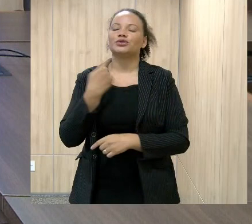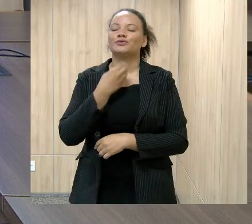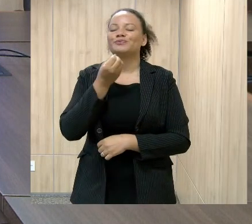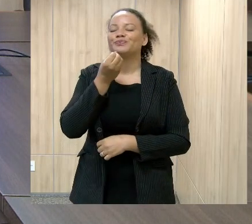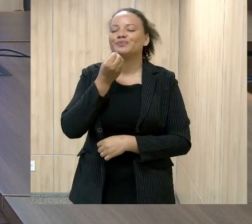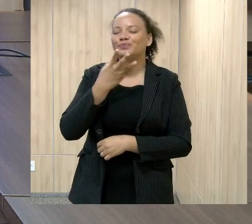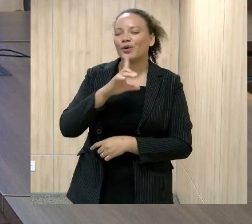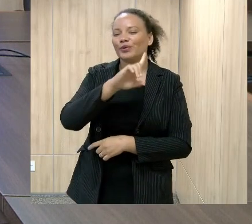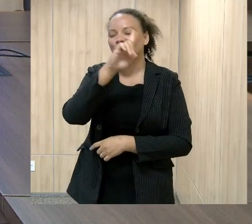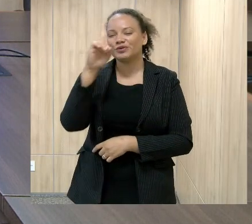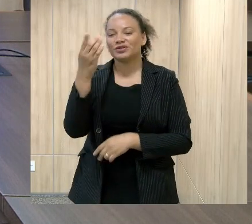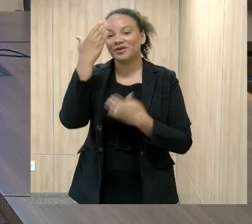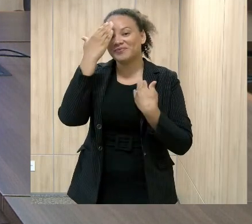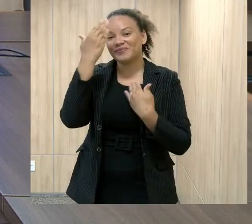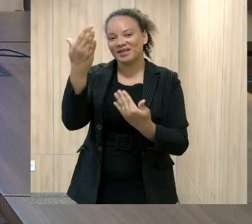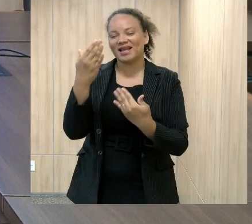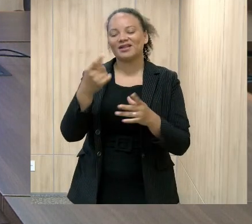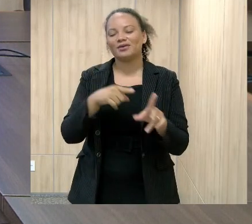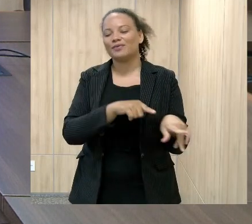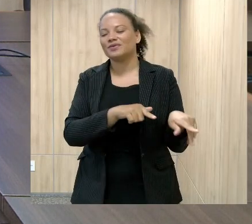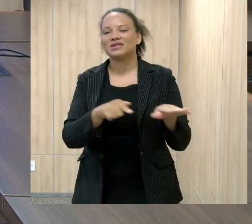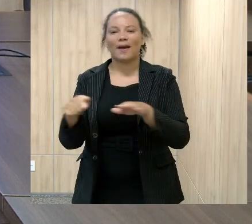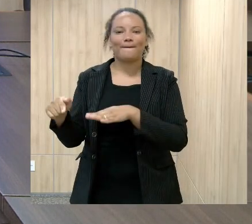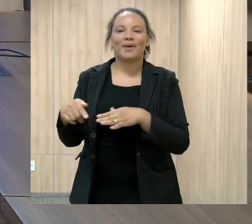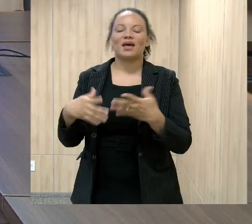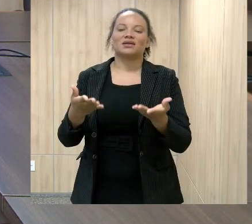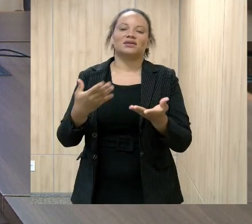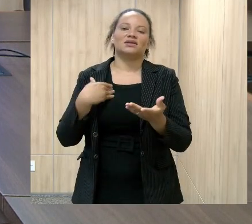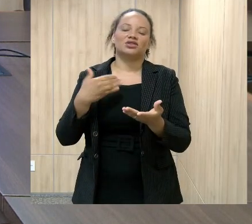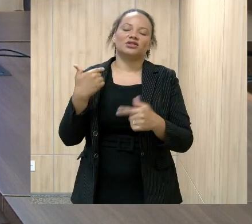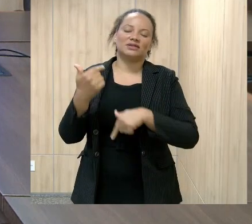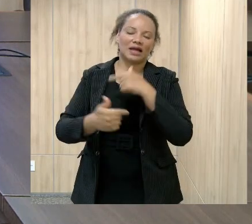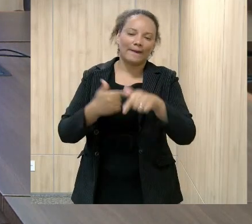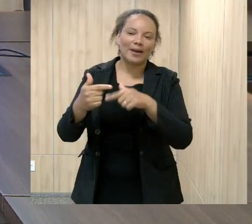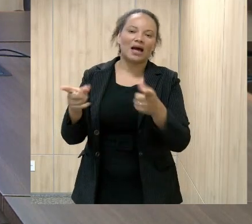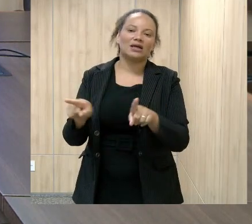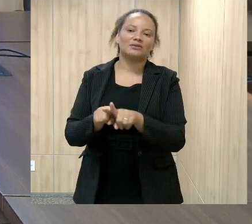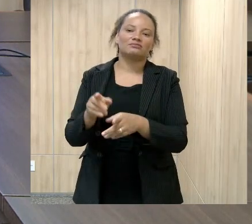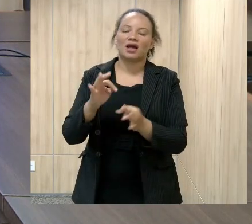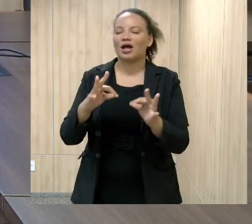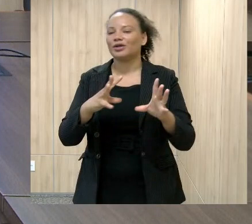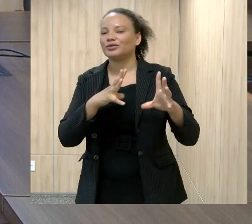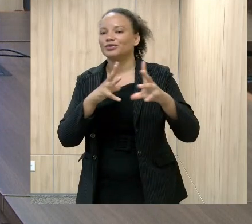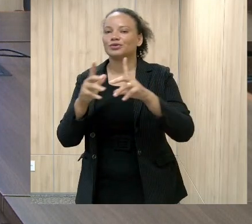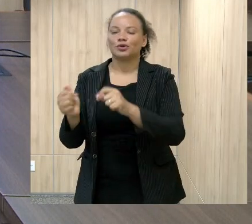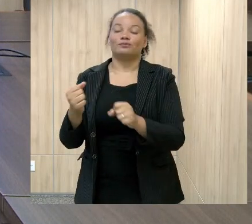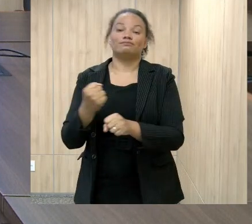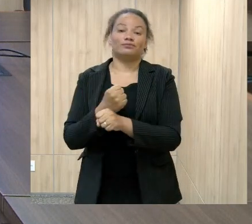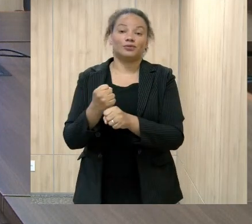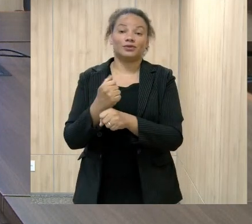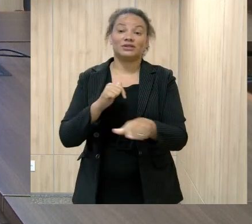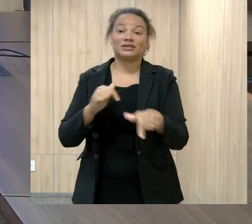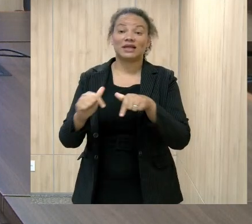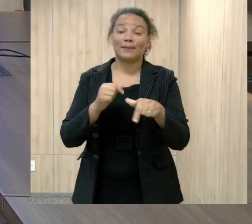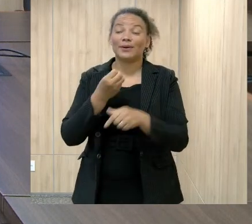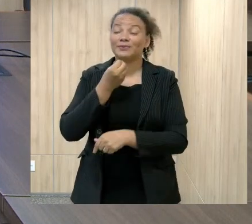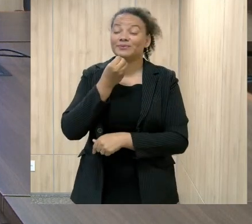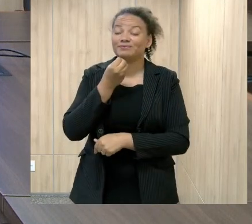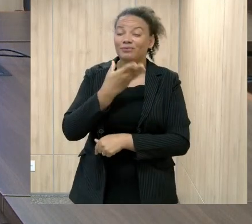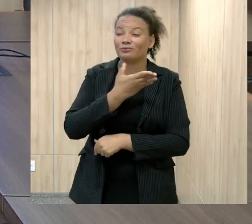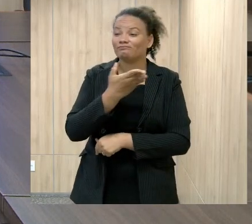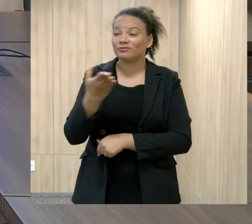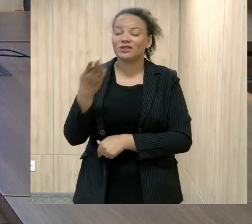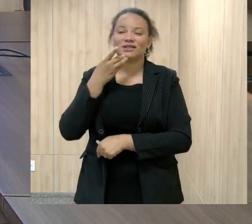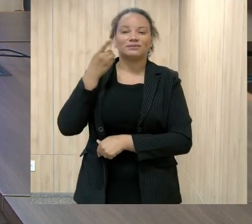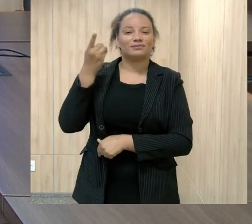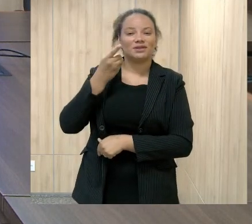e um bom dia e um bom semestre de trabalho a todos os meus colegas deputados e que vocês que estão aqui nesse plenário Continue com a gente nos